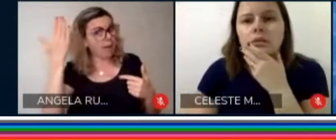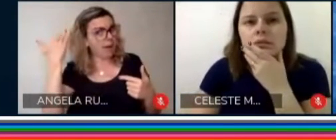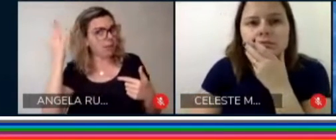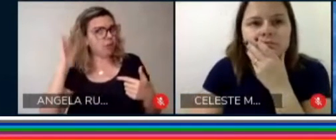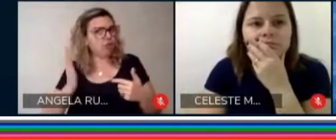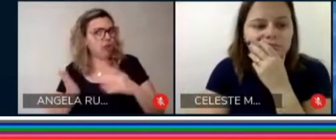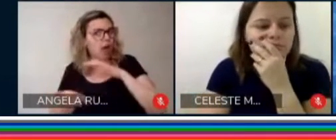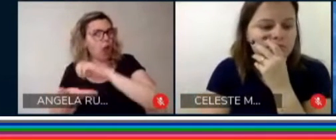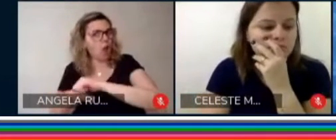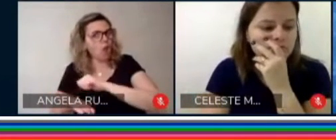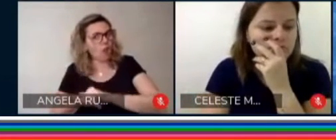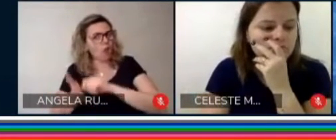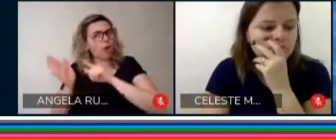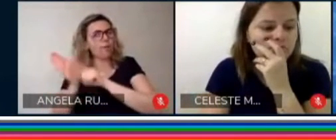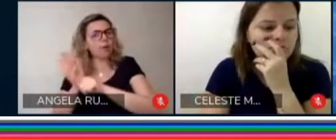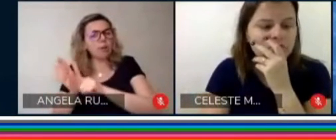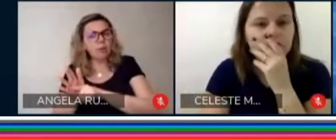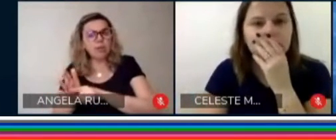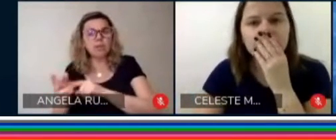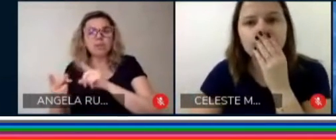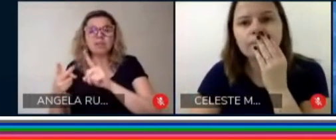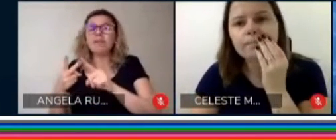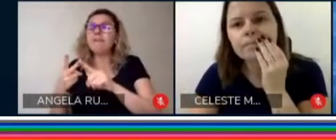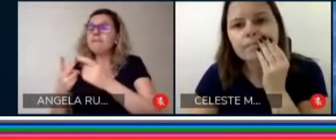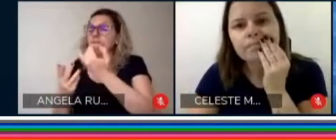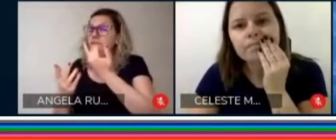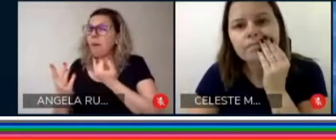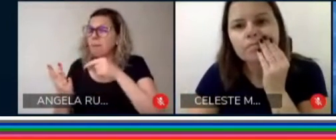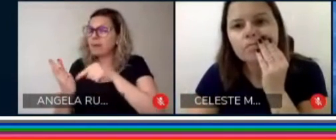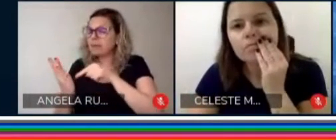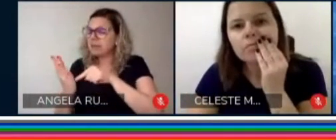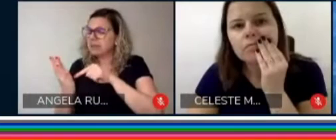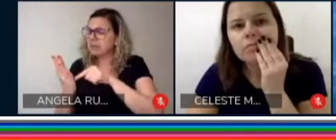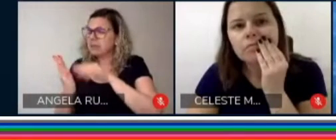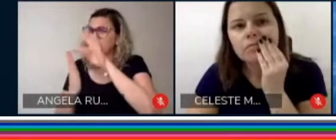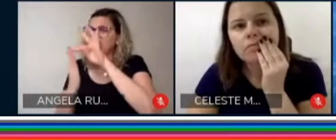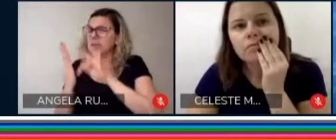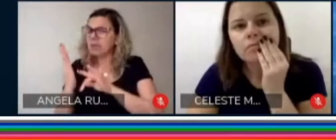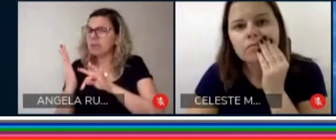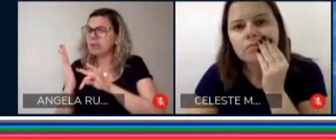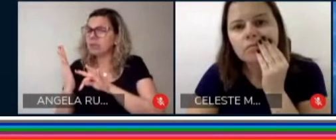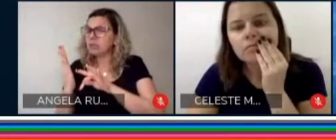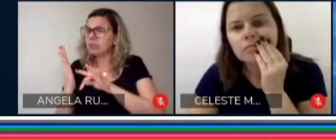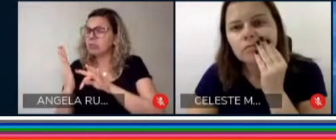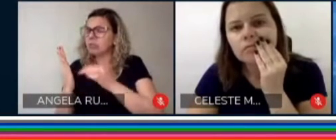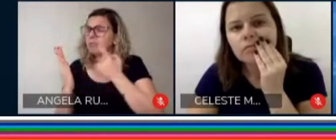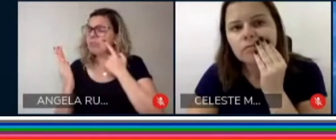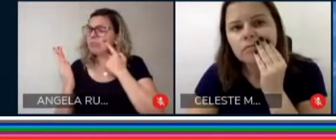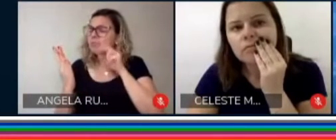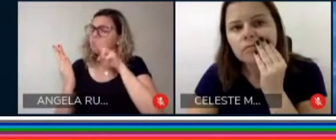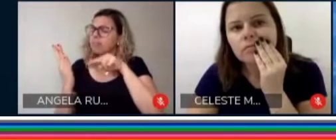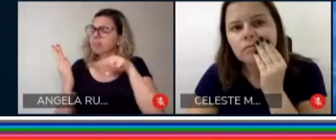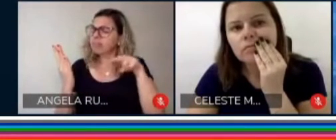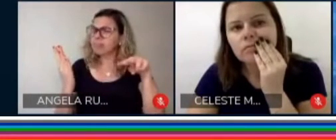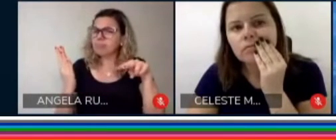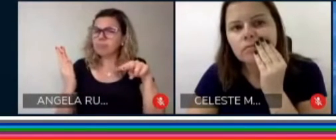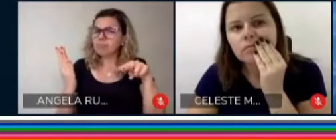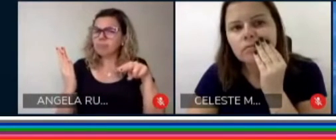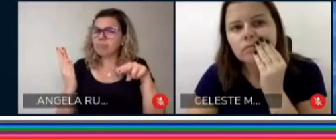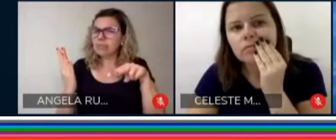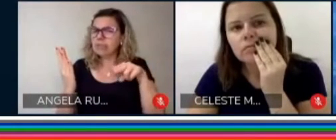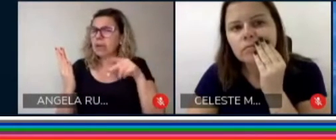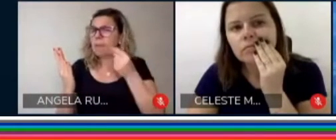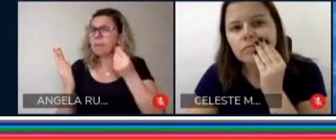nossas questões, né? A informação do texto, até o que eu sei, até onde eu avancei na minha área. Ele não é